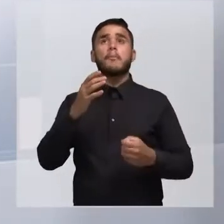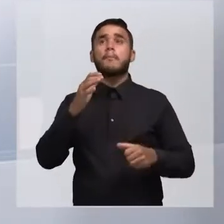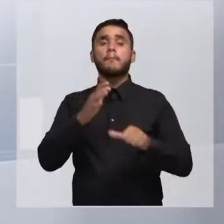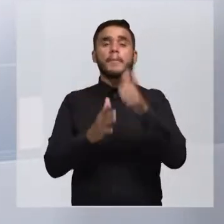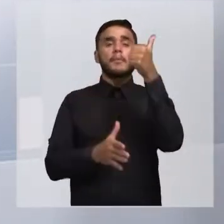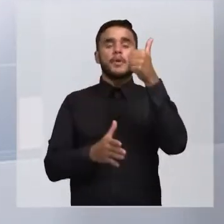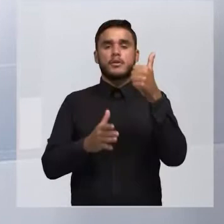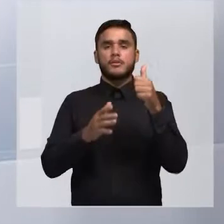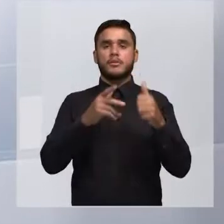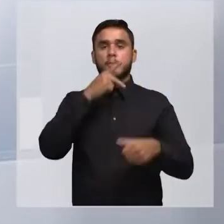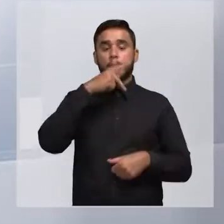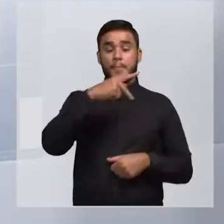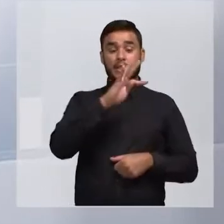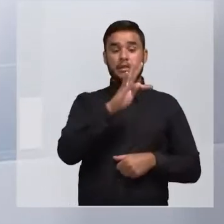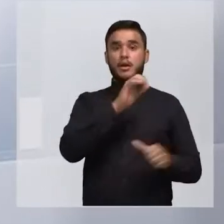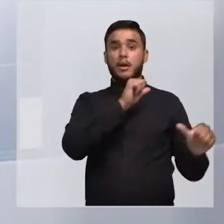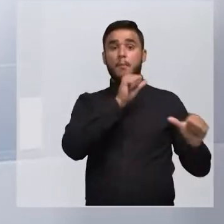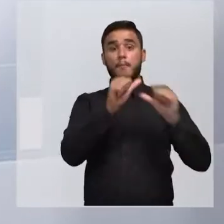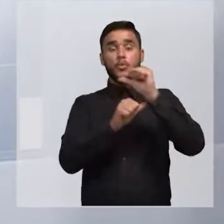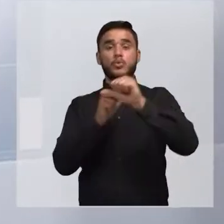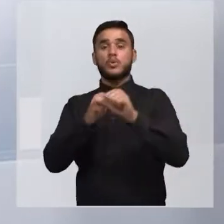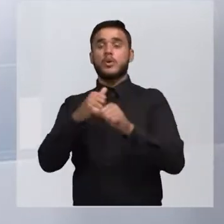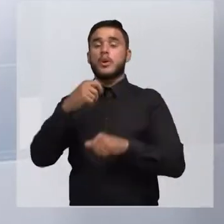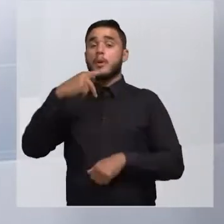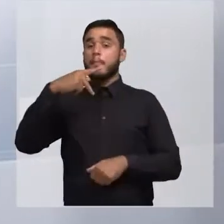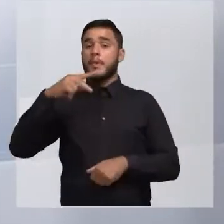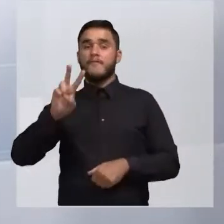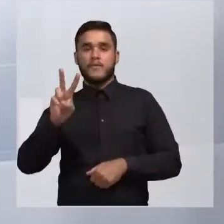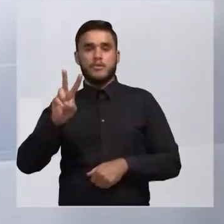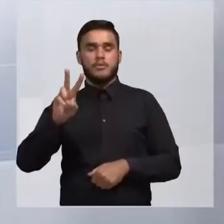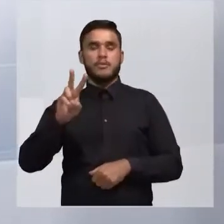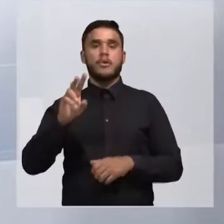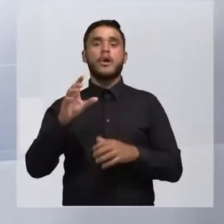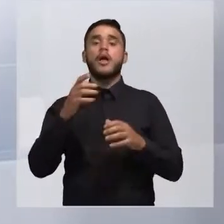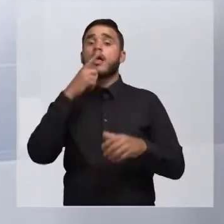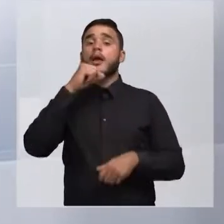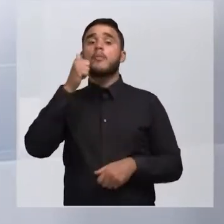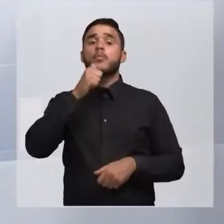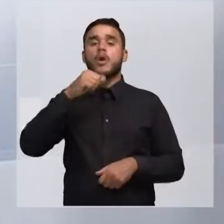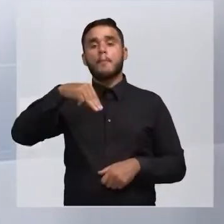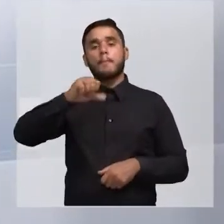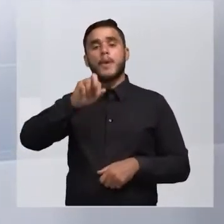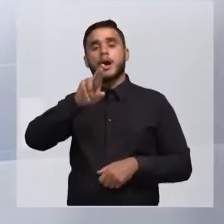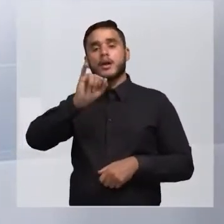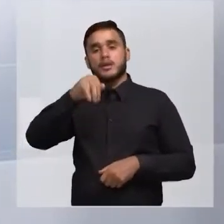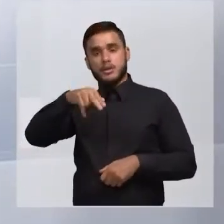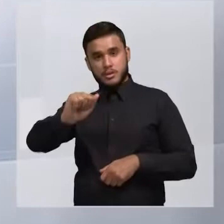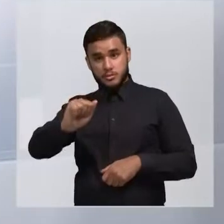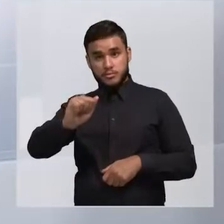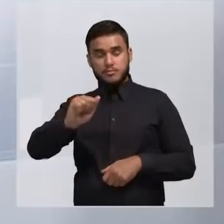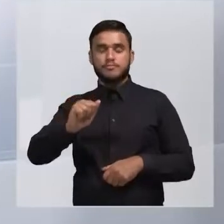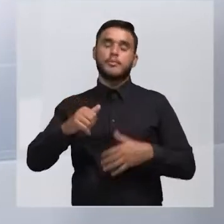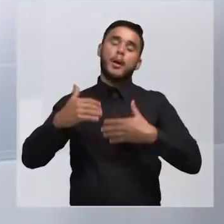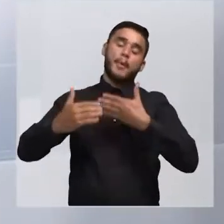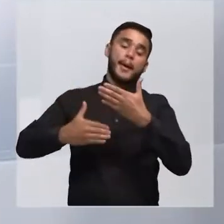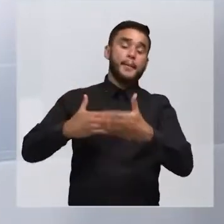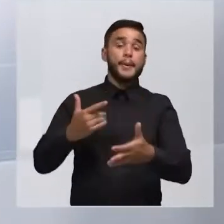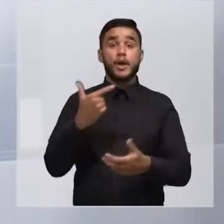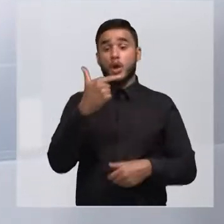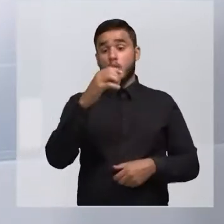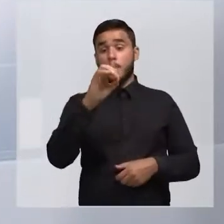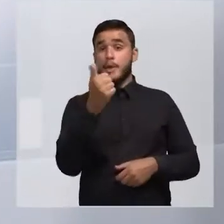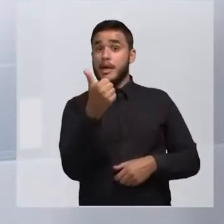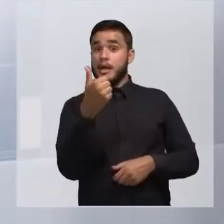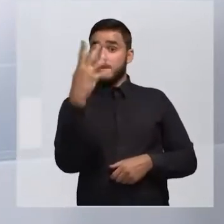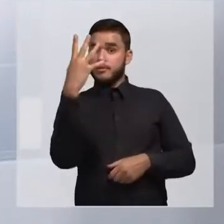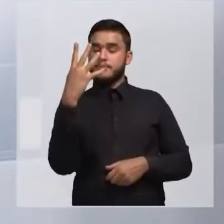PT e indo para o Partido Verde. Em 2014, nós teríamos de novo a polarização, dessa